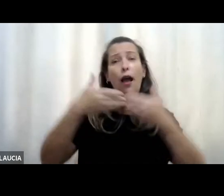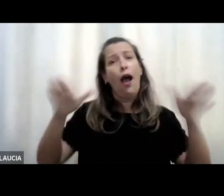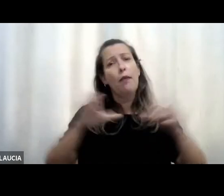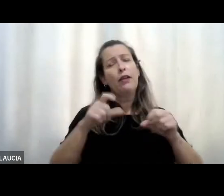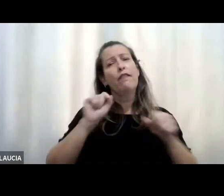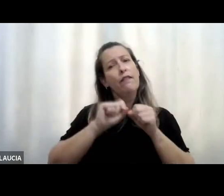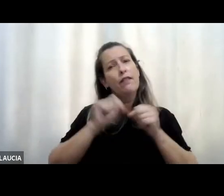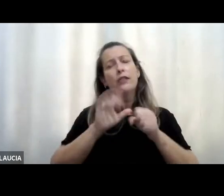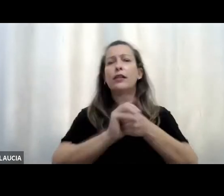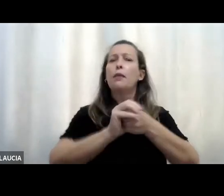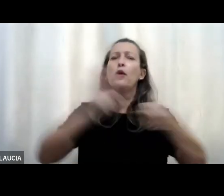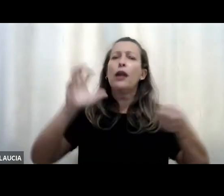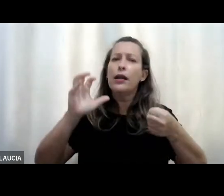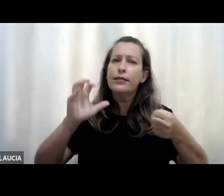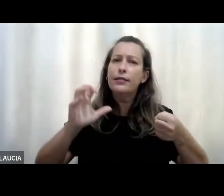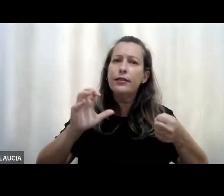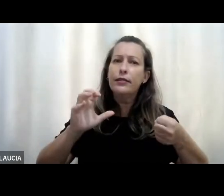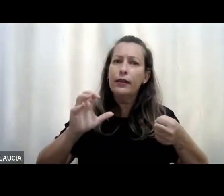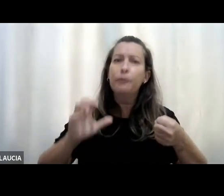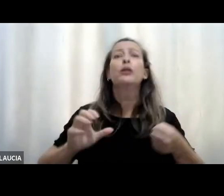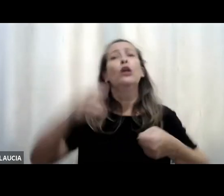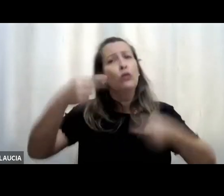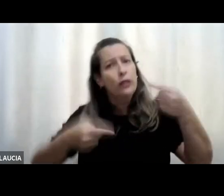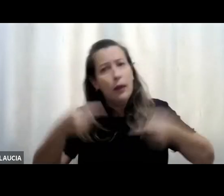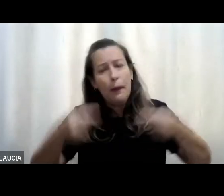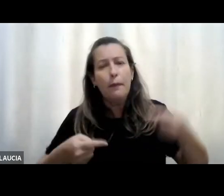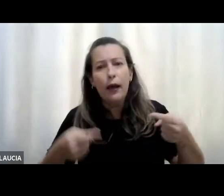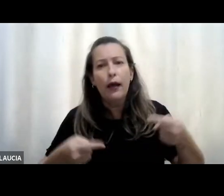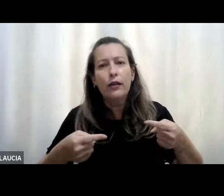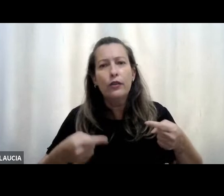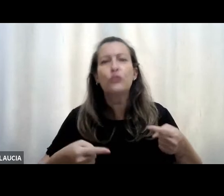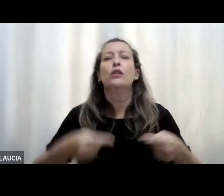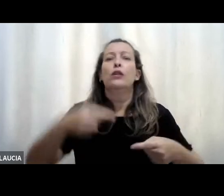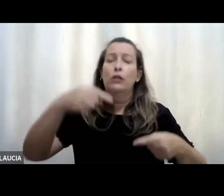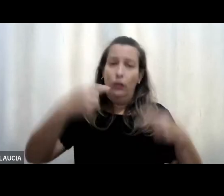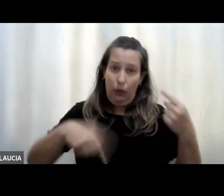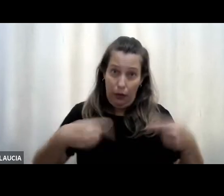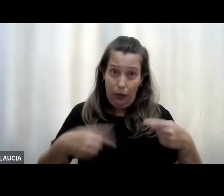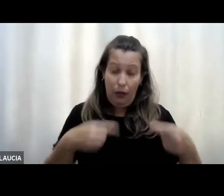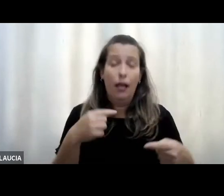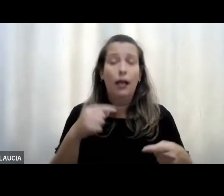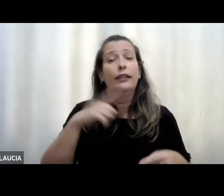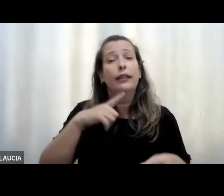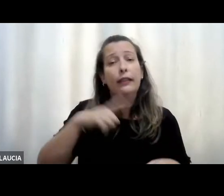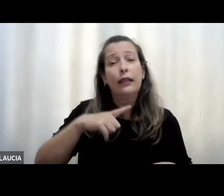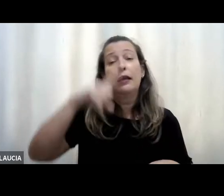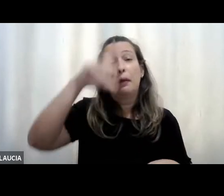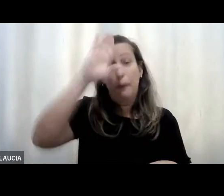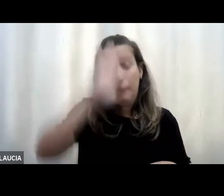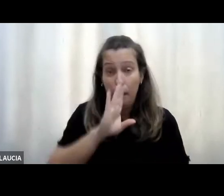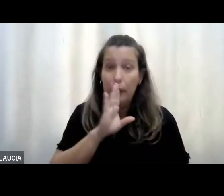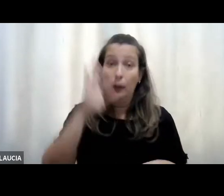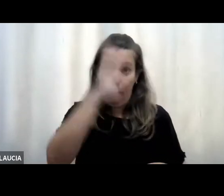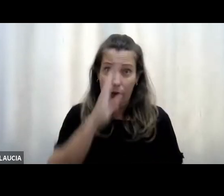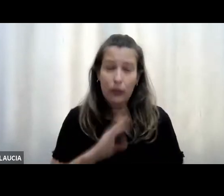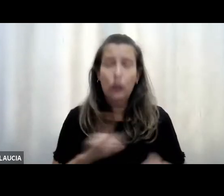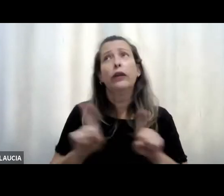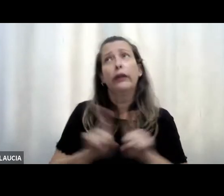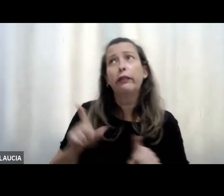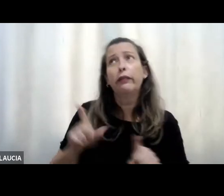democratiza o debate sobre a política pública de saúde no Brasil, o que pressupõe estar aberto também a críticas,